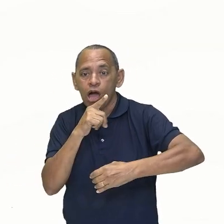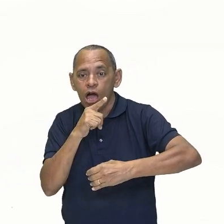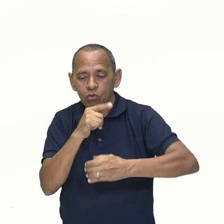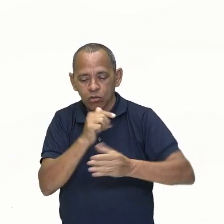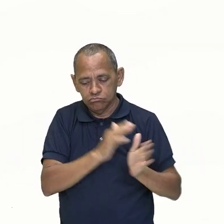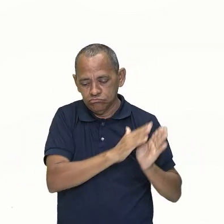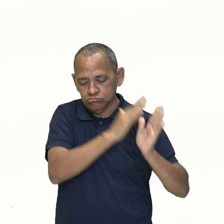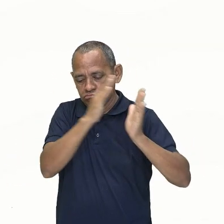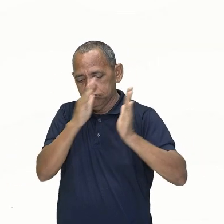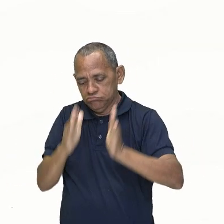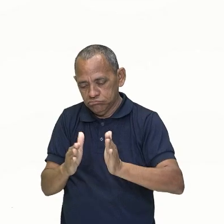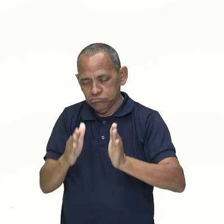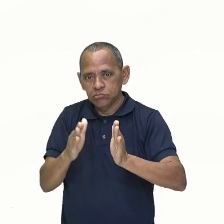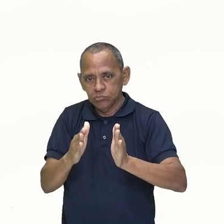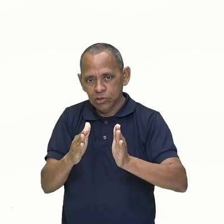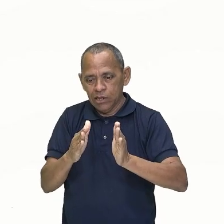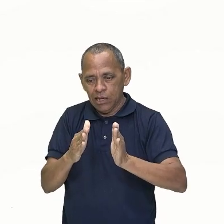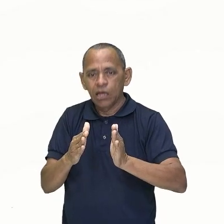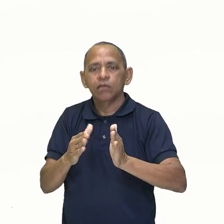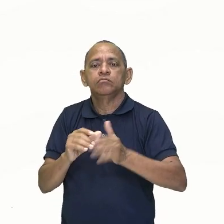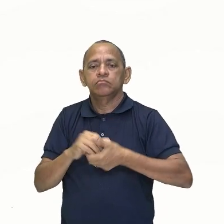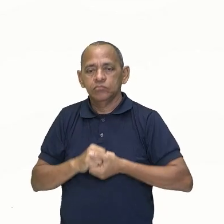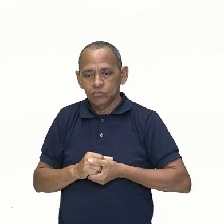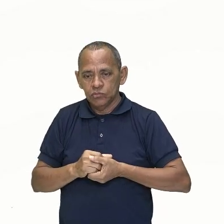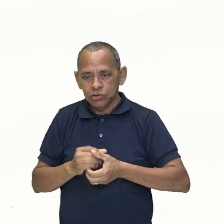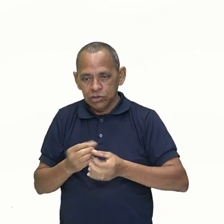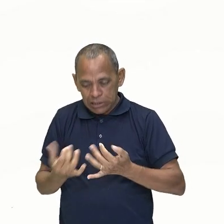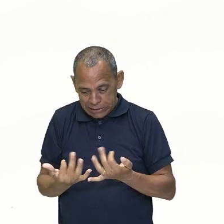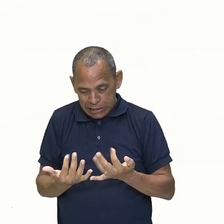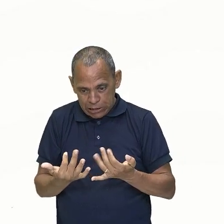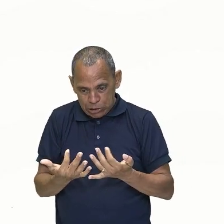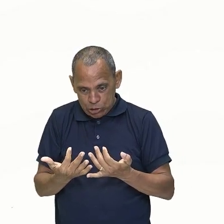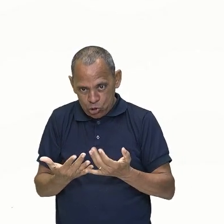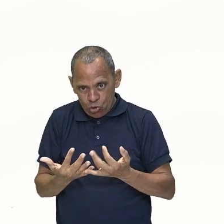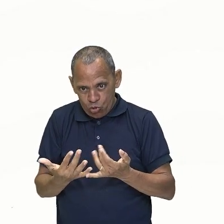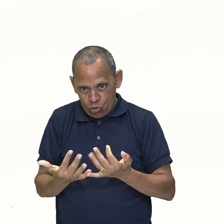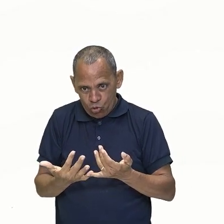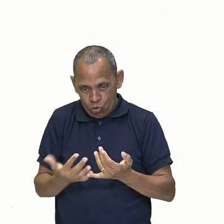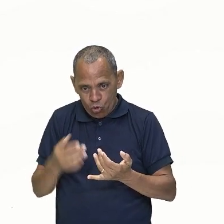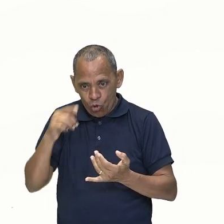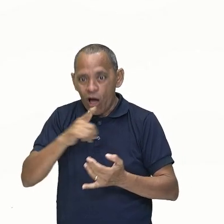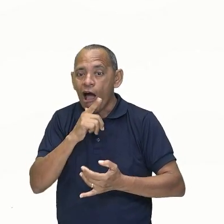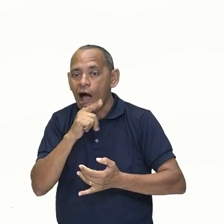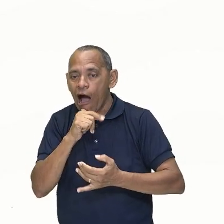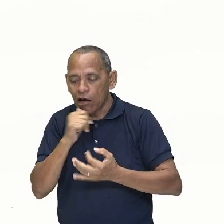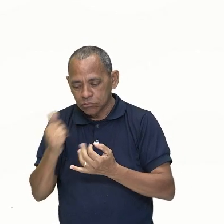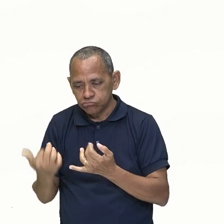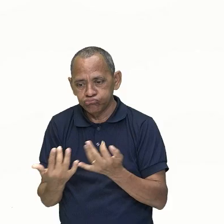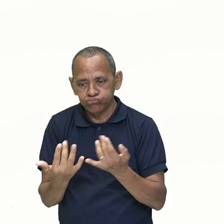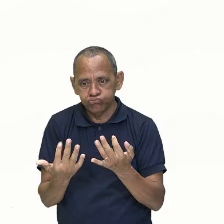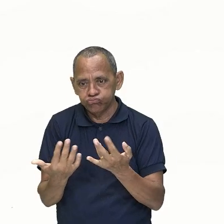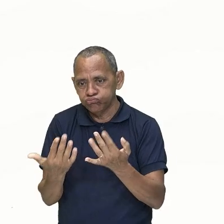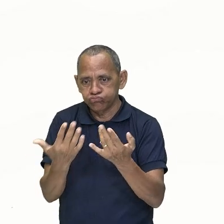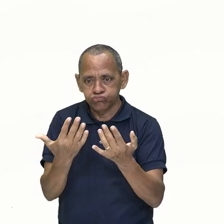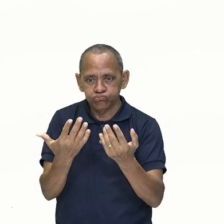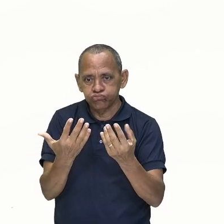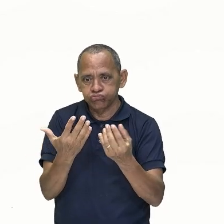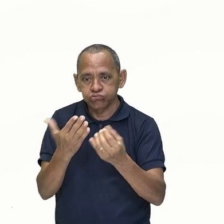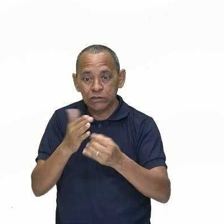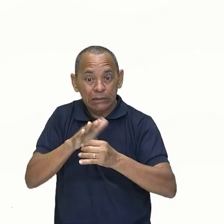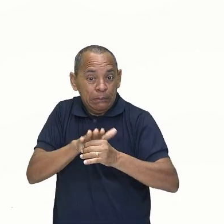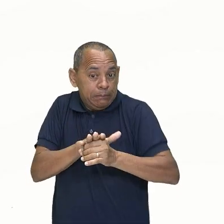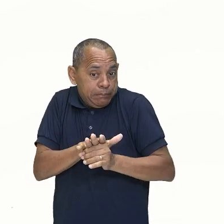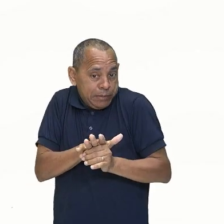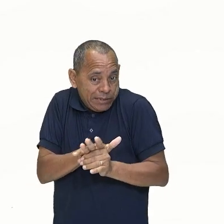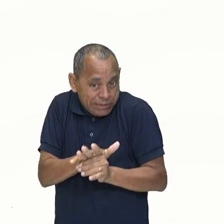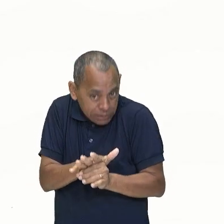2, esse calor aquece a água que vira vapor. E aí ela colocada sob pressão, esse vapor